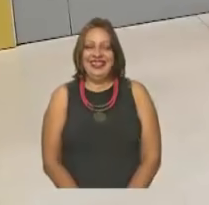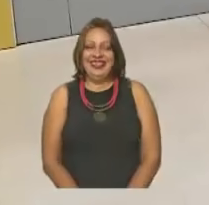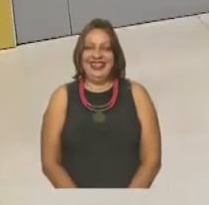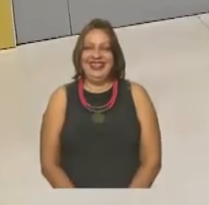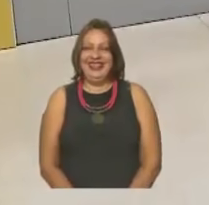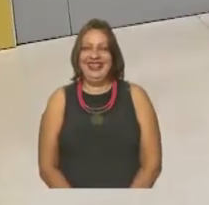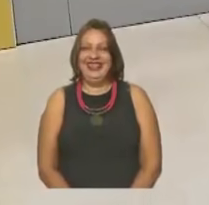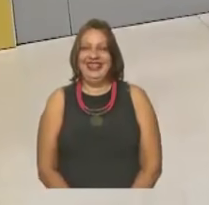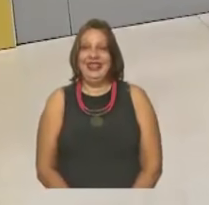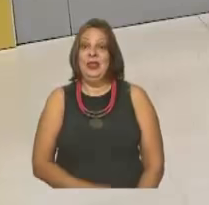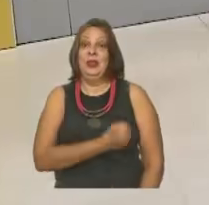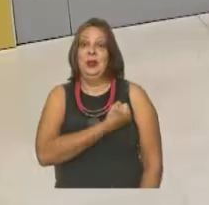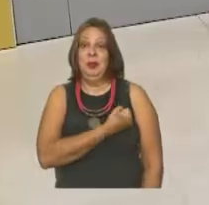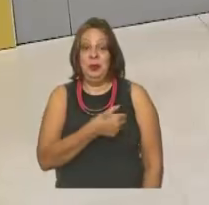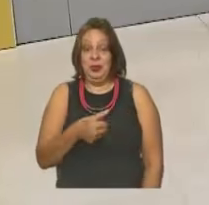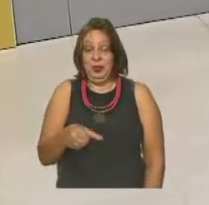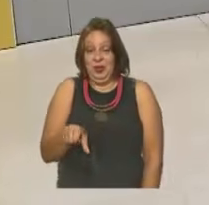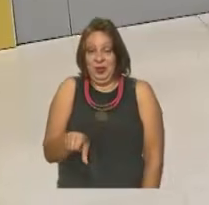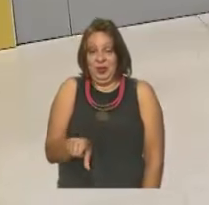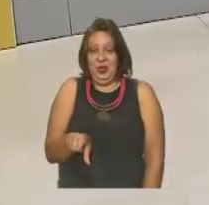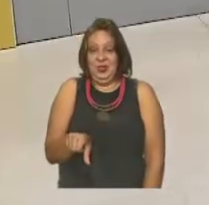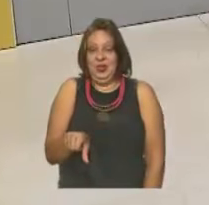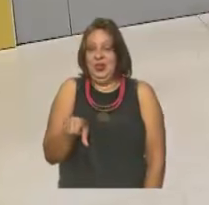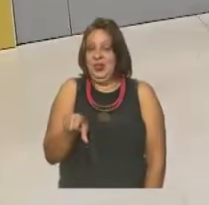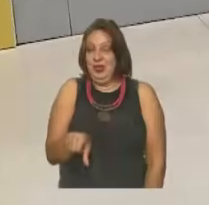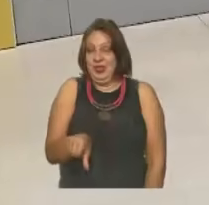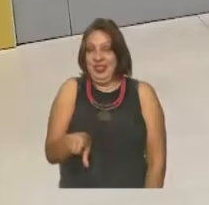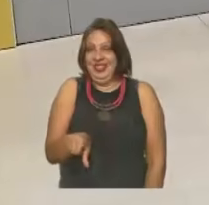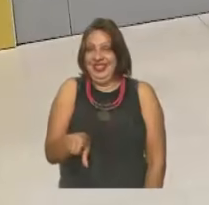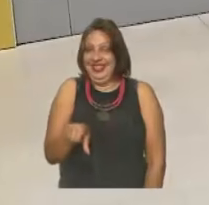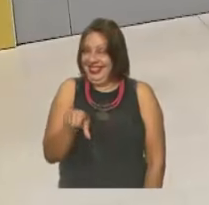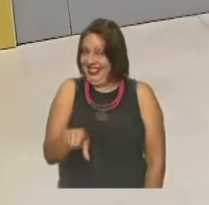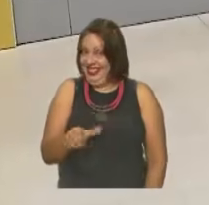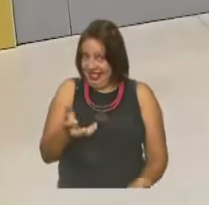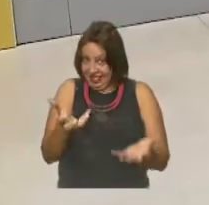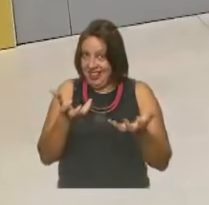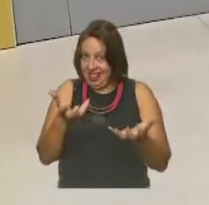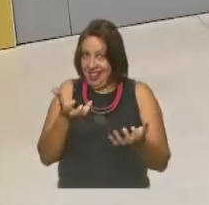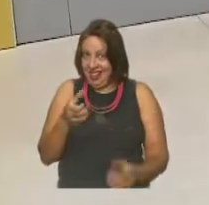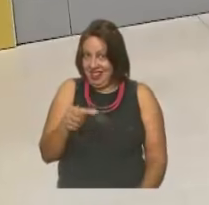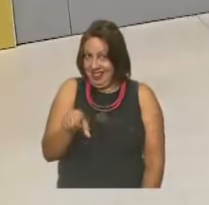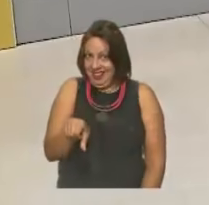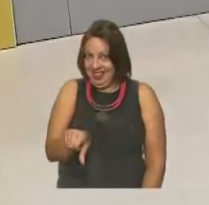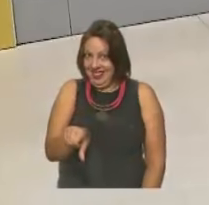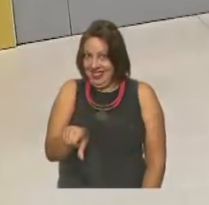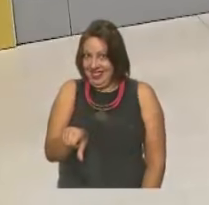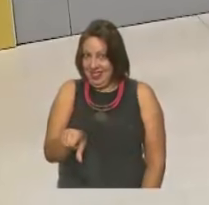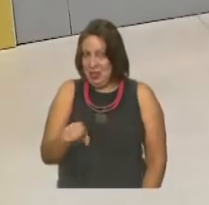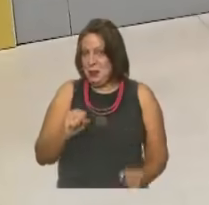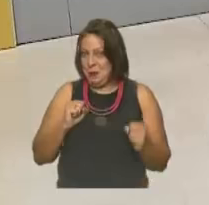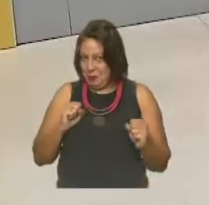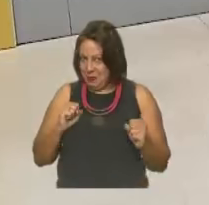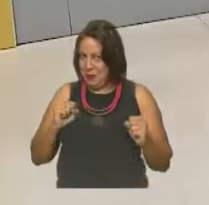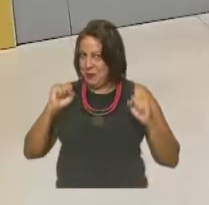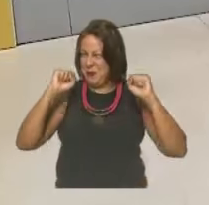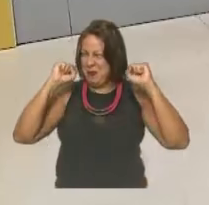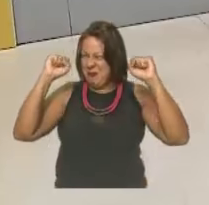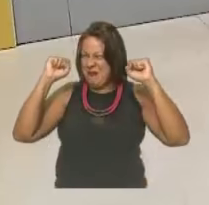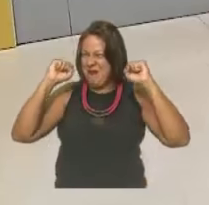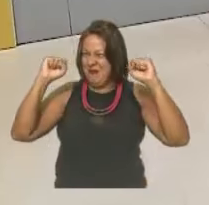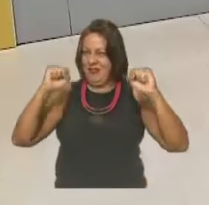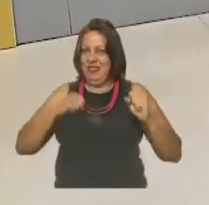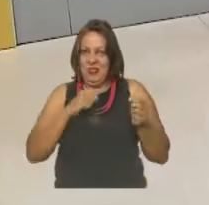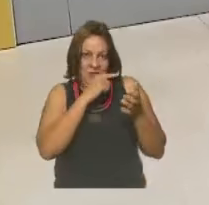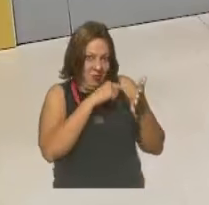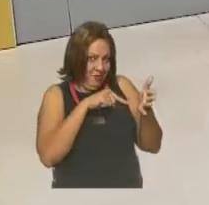41, minha gente. Olha o 9. Número 9. Quem quer o número 9? Pode comemorar, marque aí o número